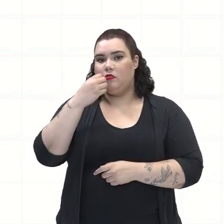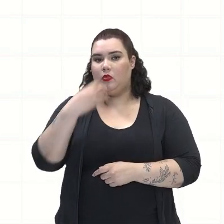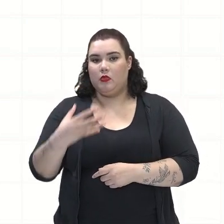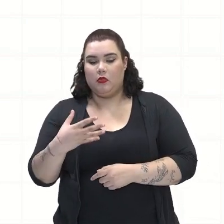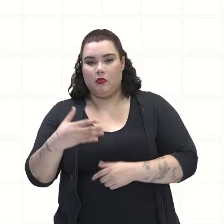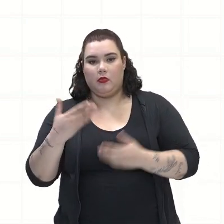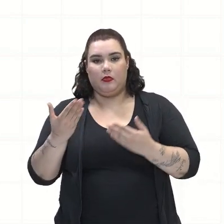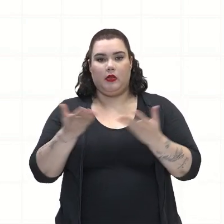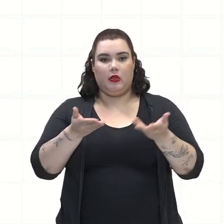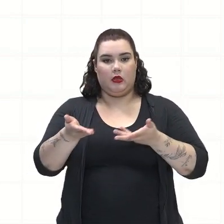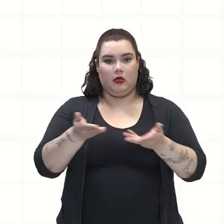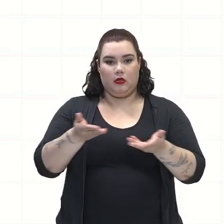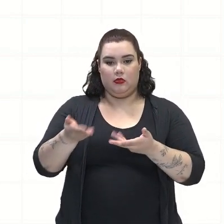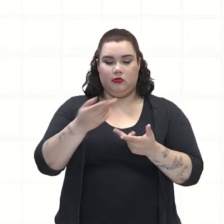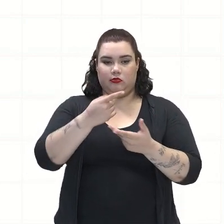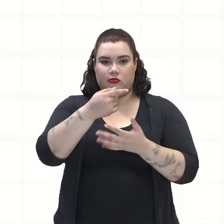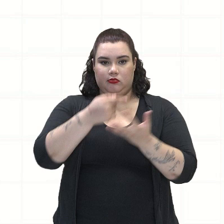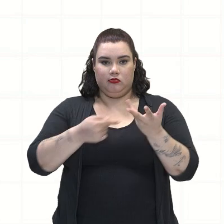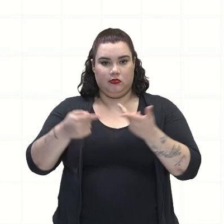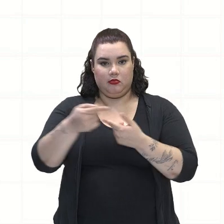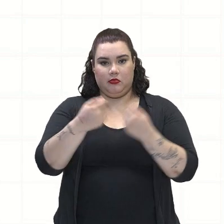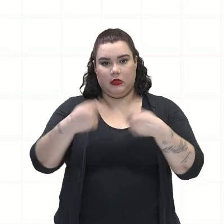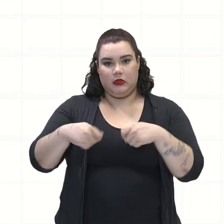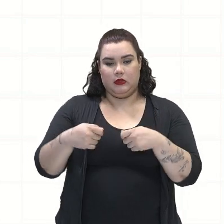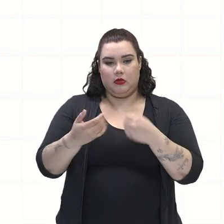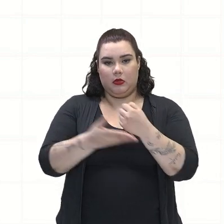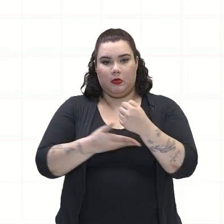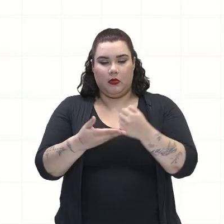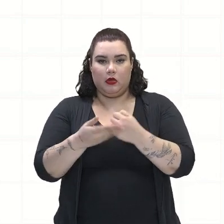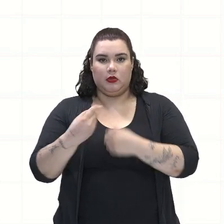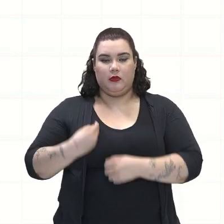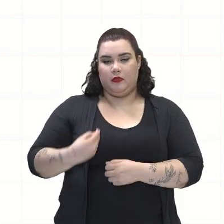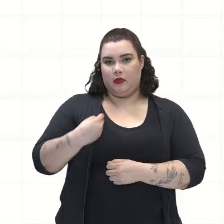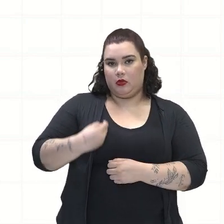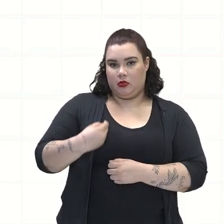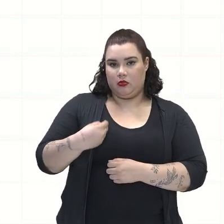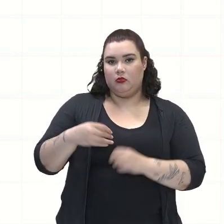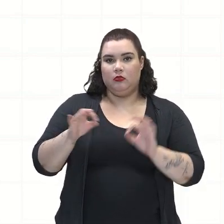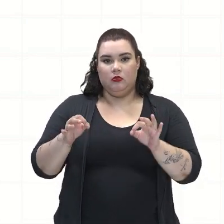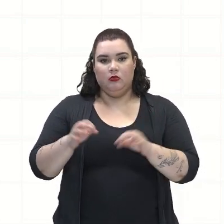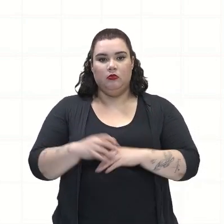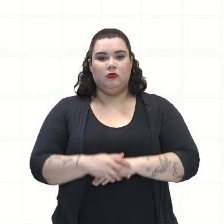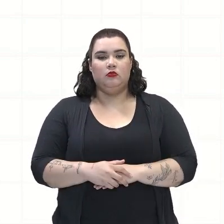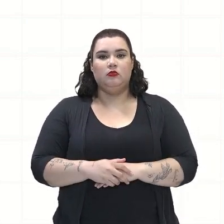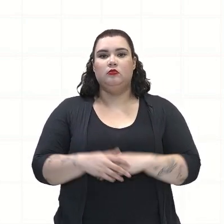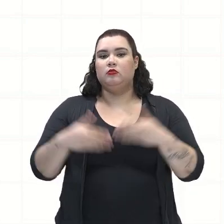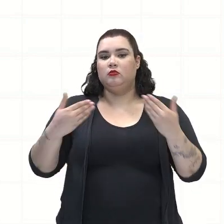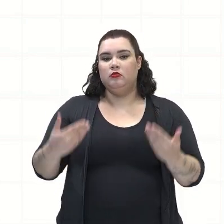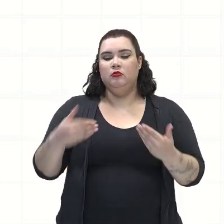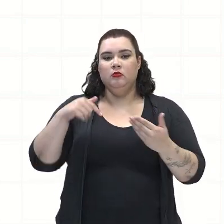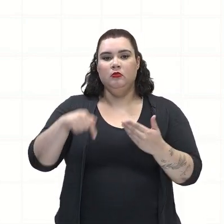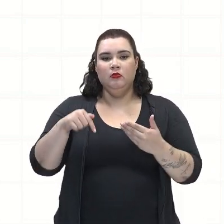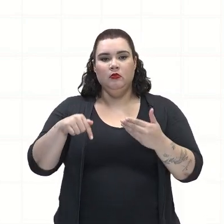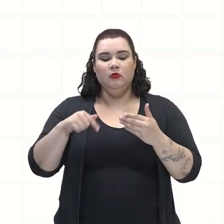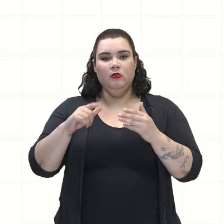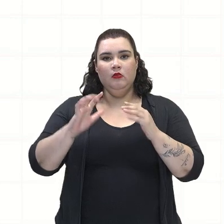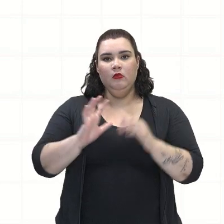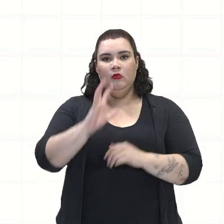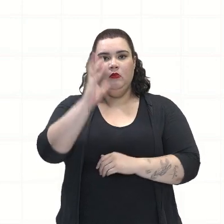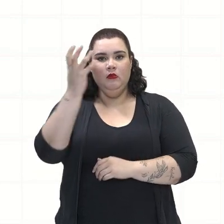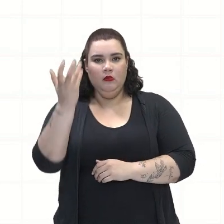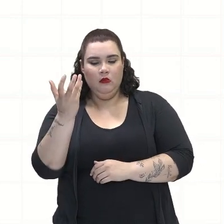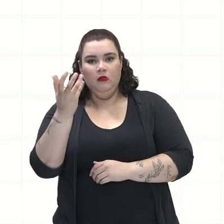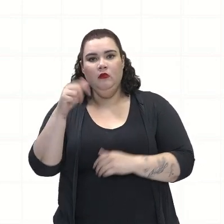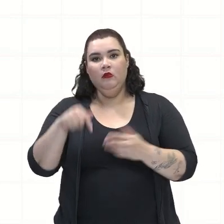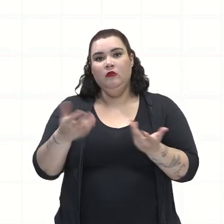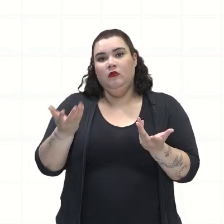para atender às suas necessidades básicas, necessidade de sobrevivência. Então, paisagens como essa e situações como essa que a gente está vendo aí,